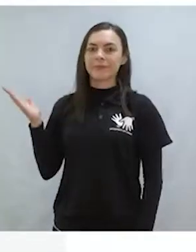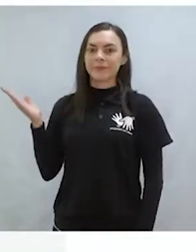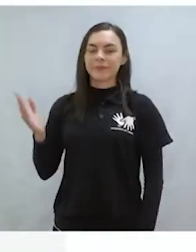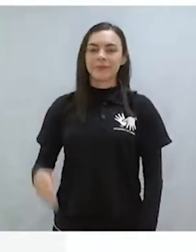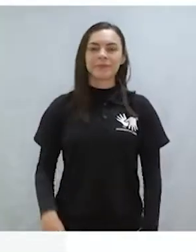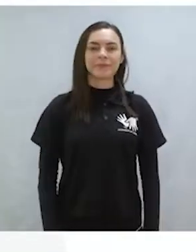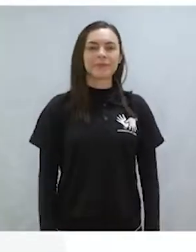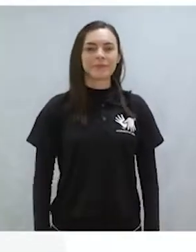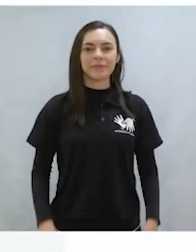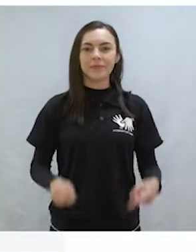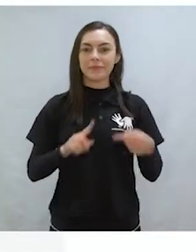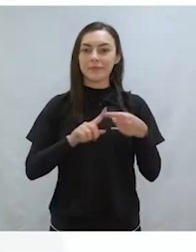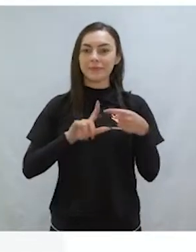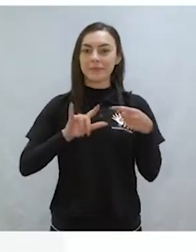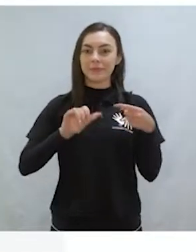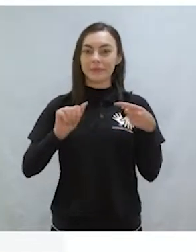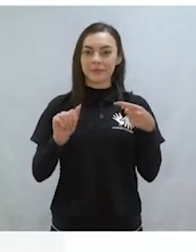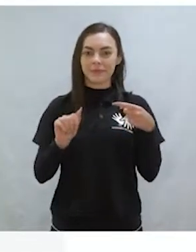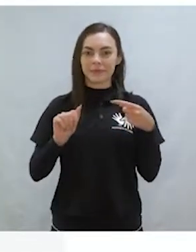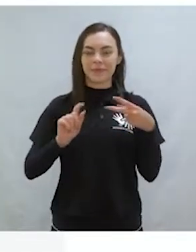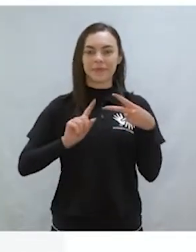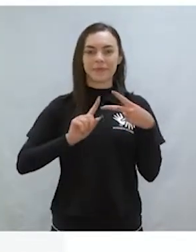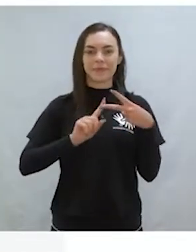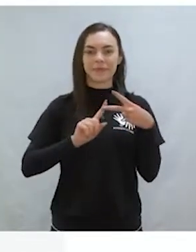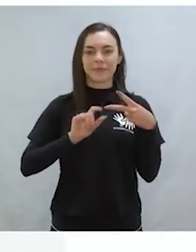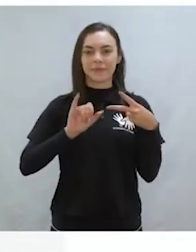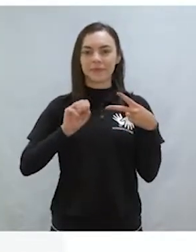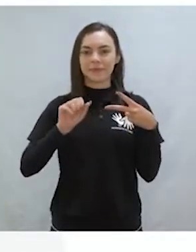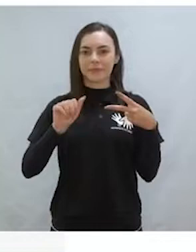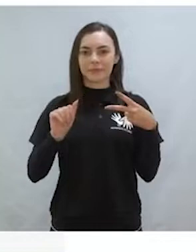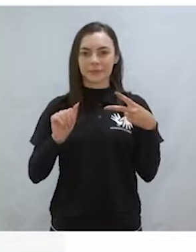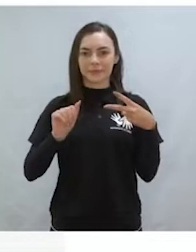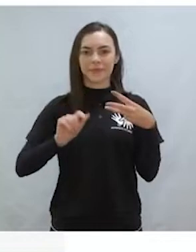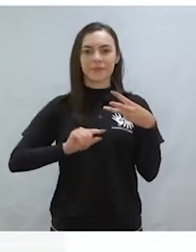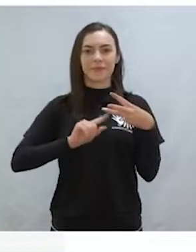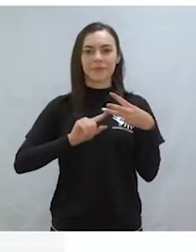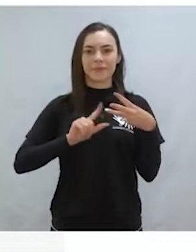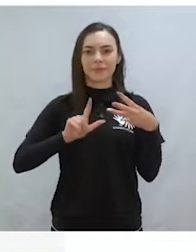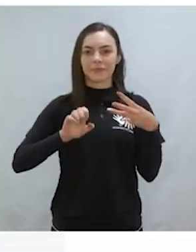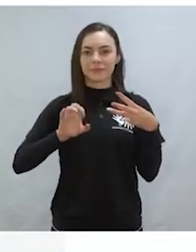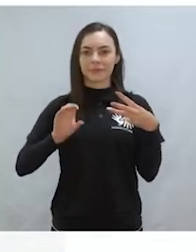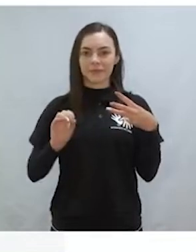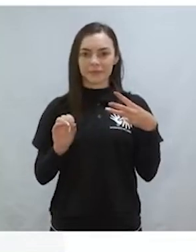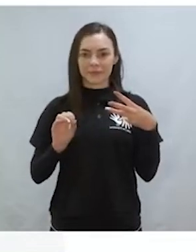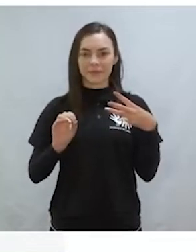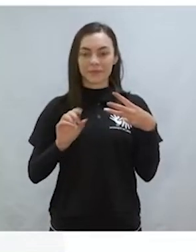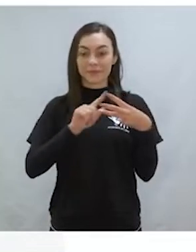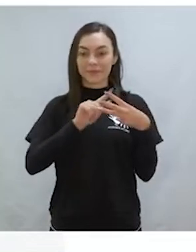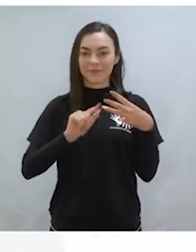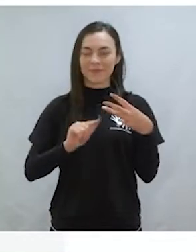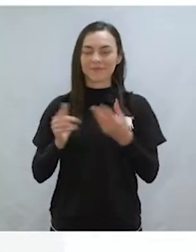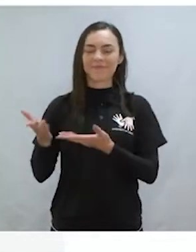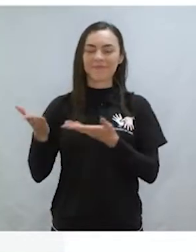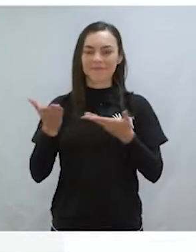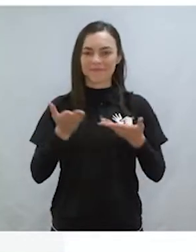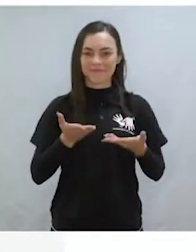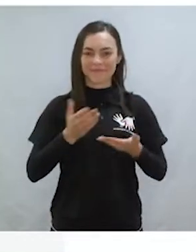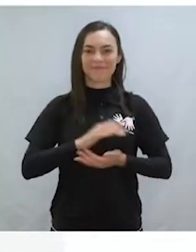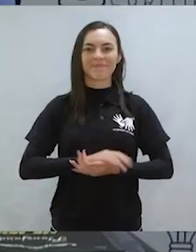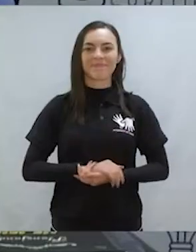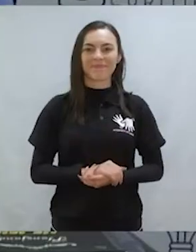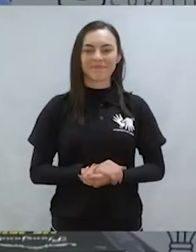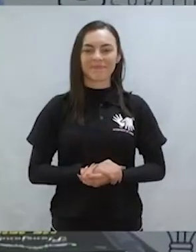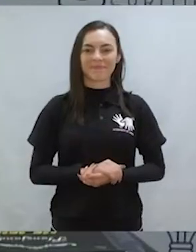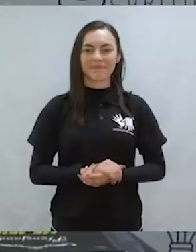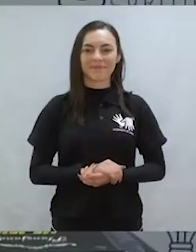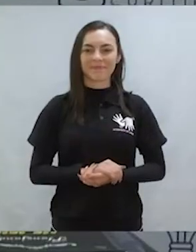tela. A Lia, a Isa e o Léo, sejam